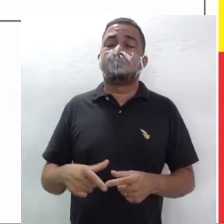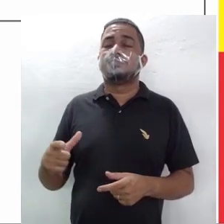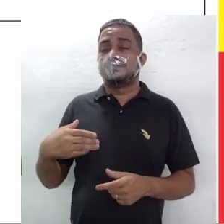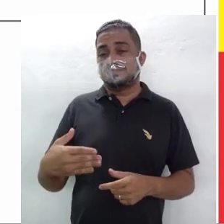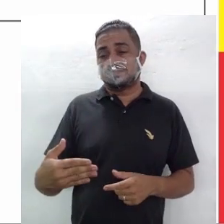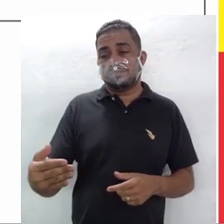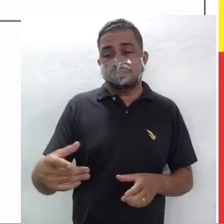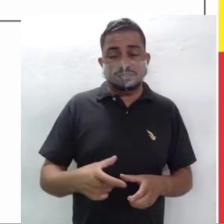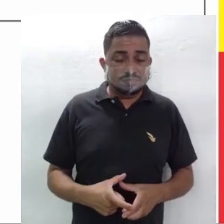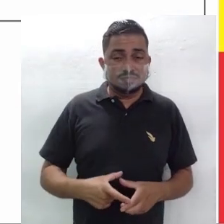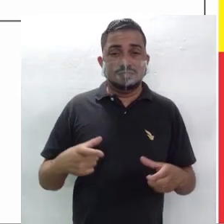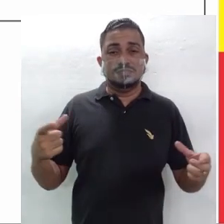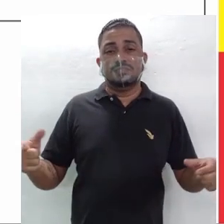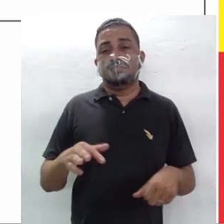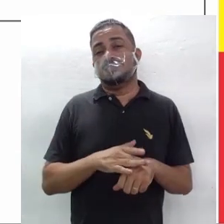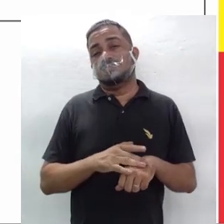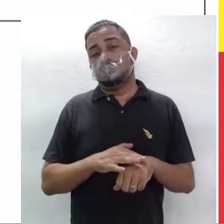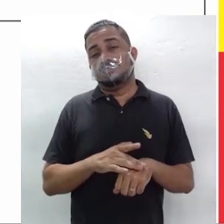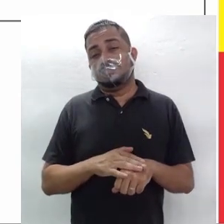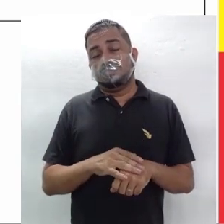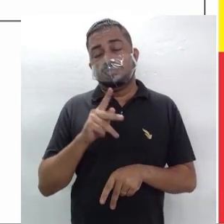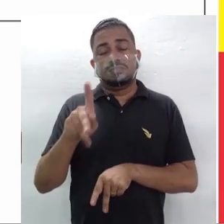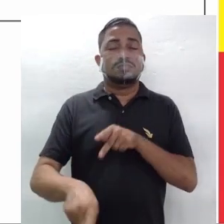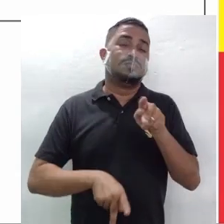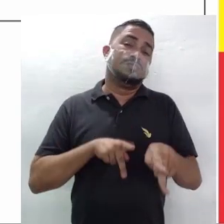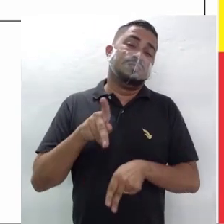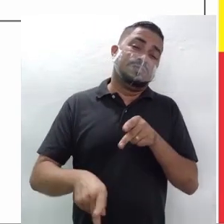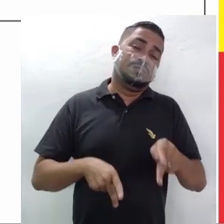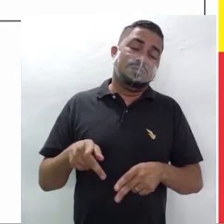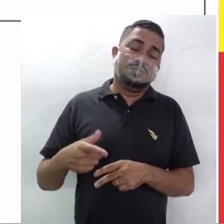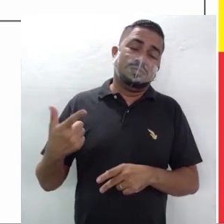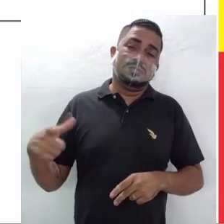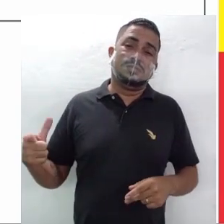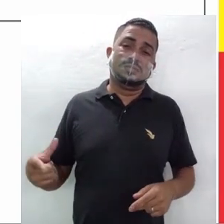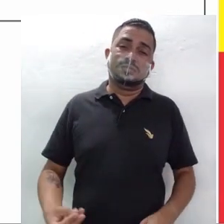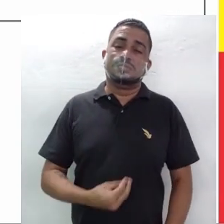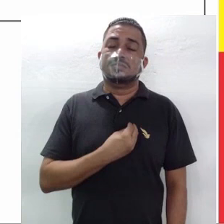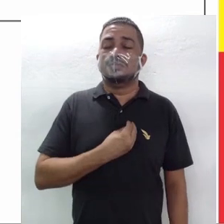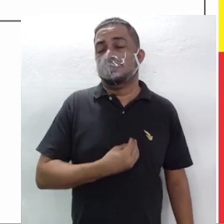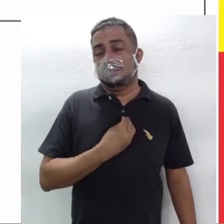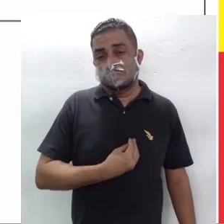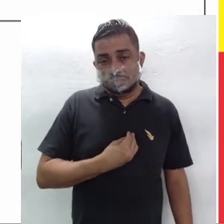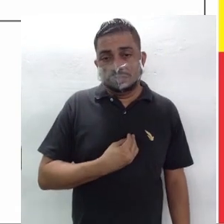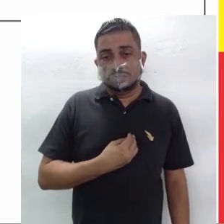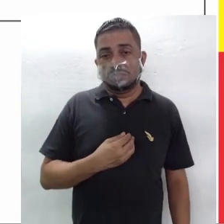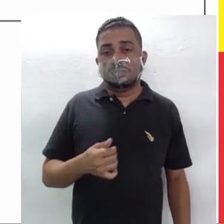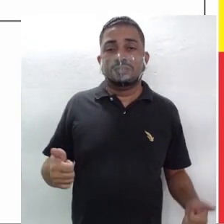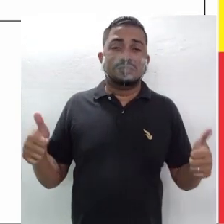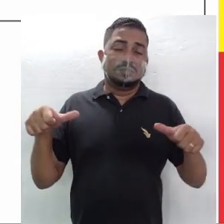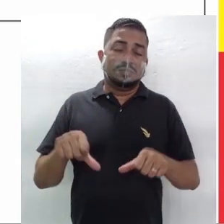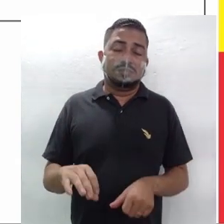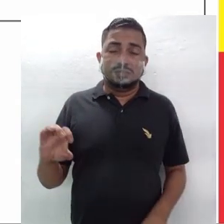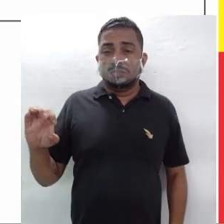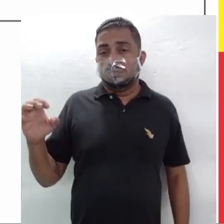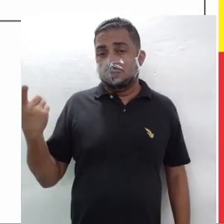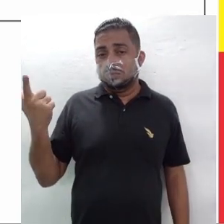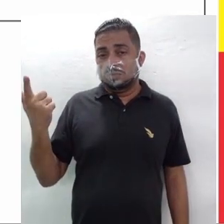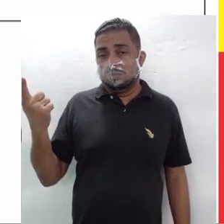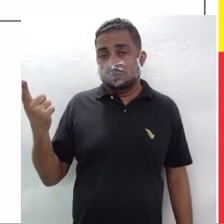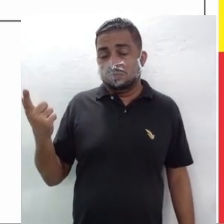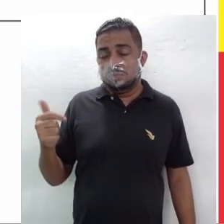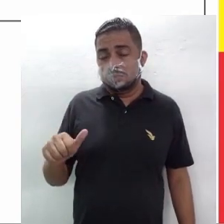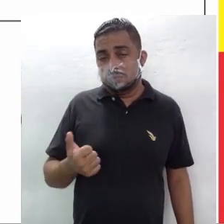acarretar, consequentemente, no aumento de doenças da nossa população e outros seres vivos, que afeta,